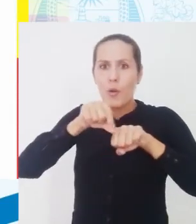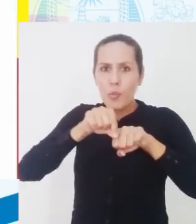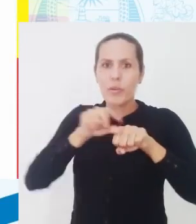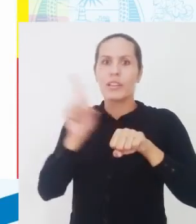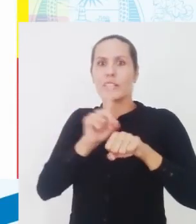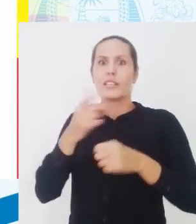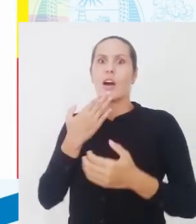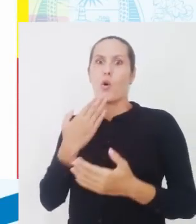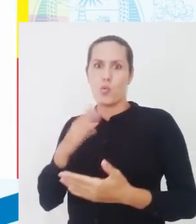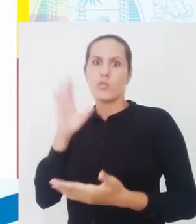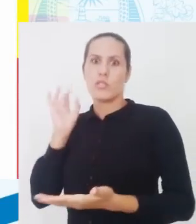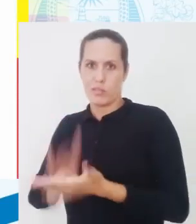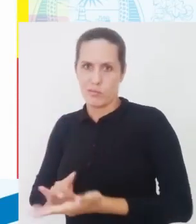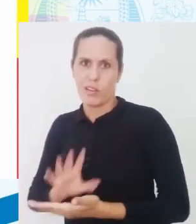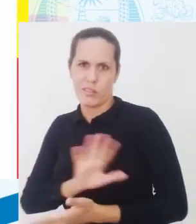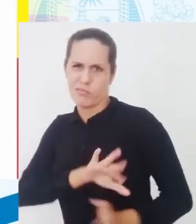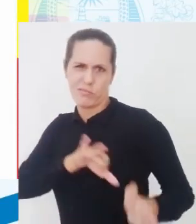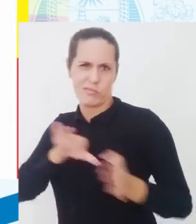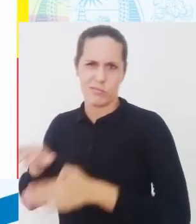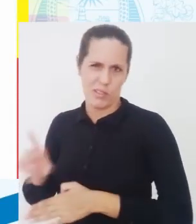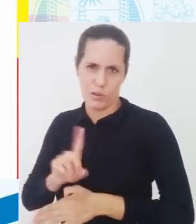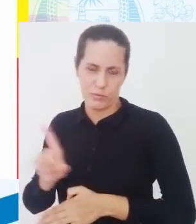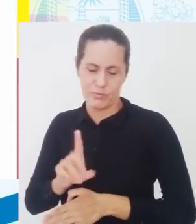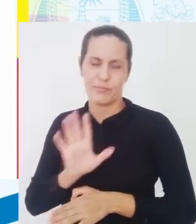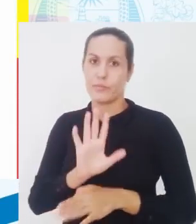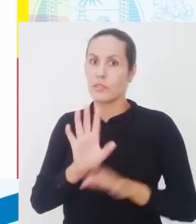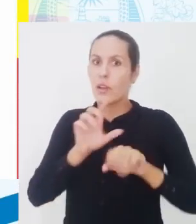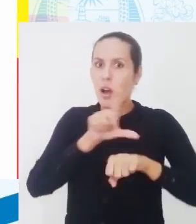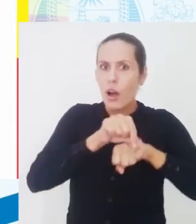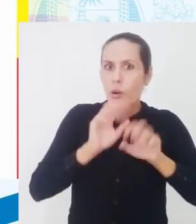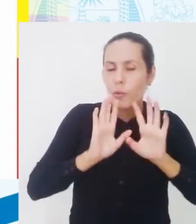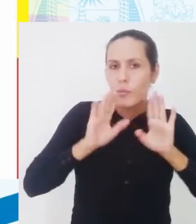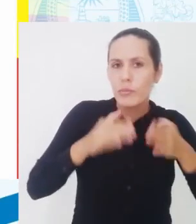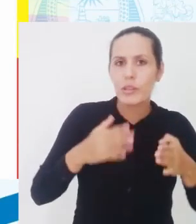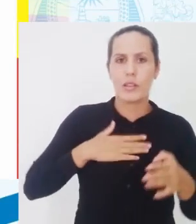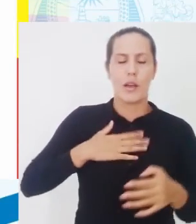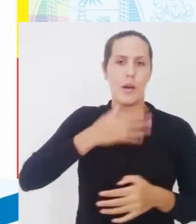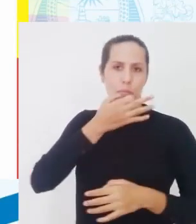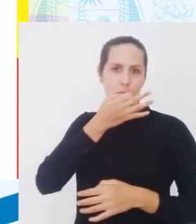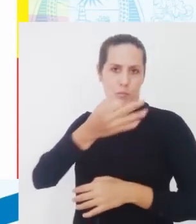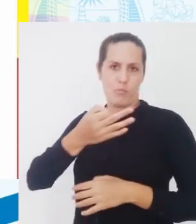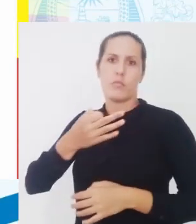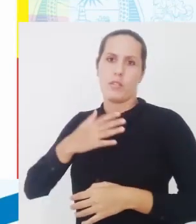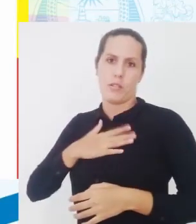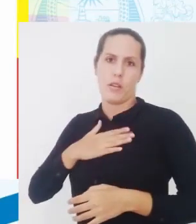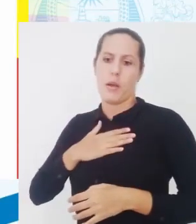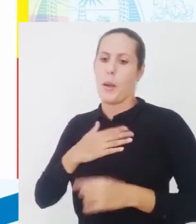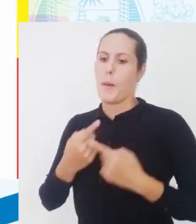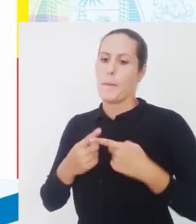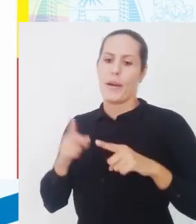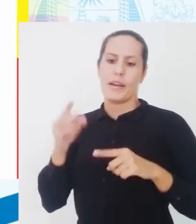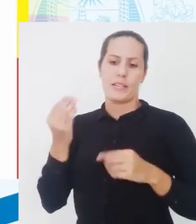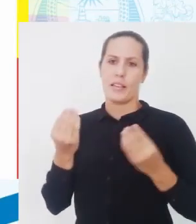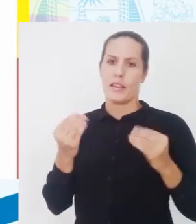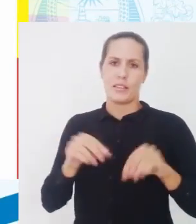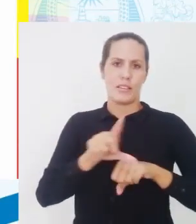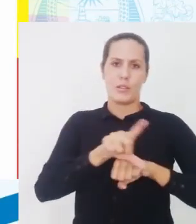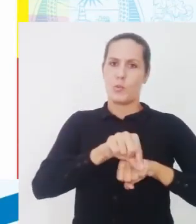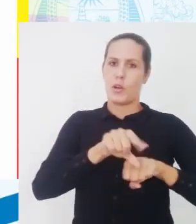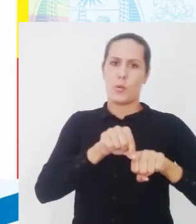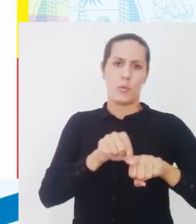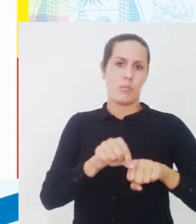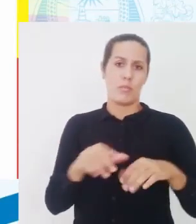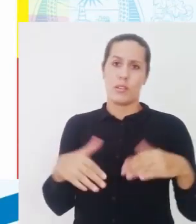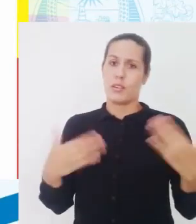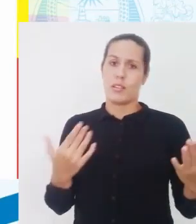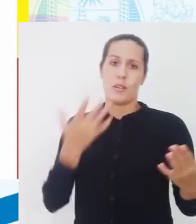dele. Já a Maria, ela não é torcedora do Ibis. Ela partiu para a descontração e acabou prestando